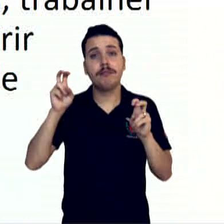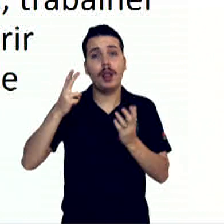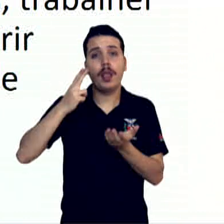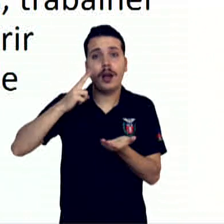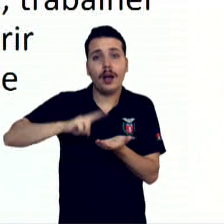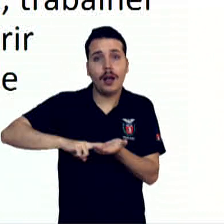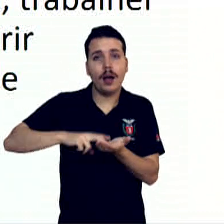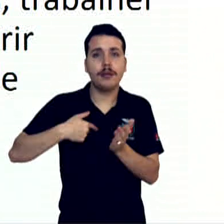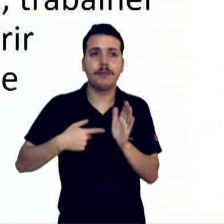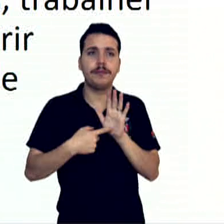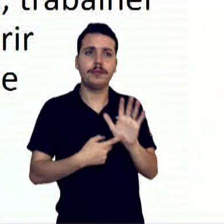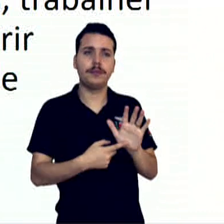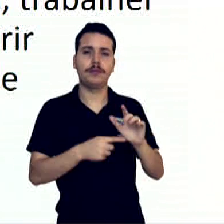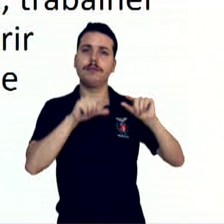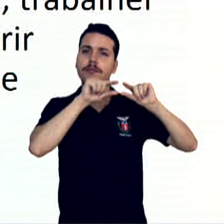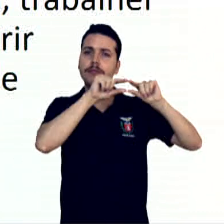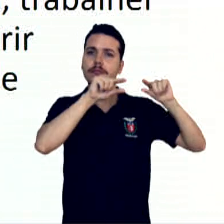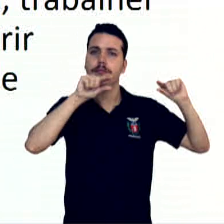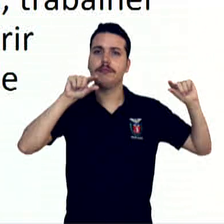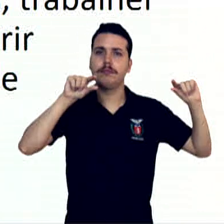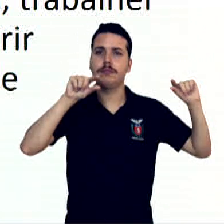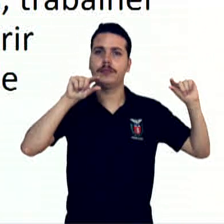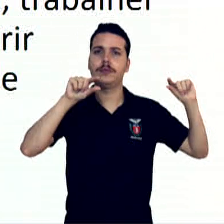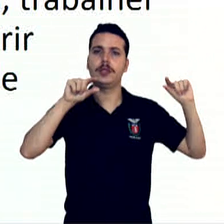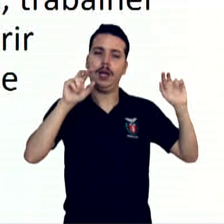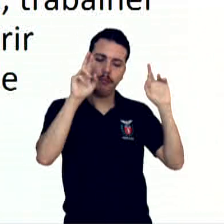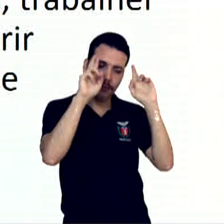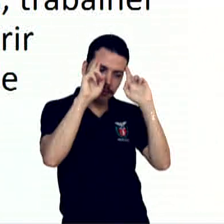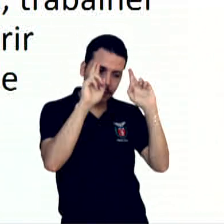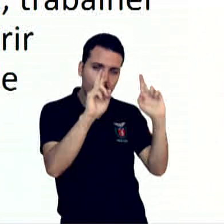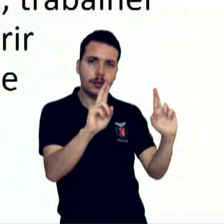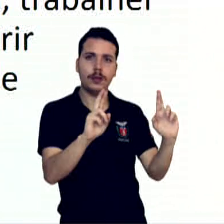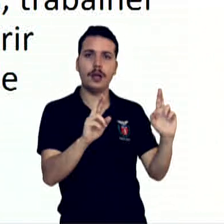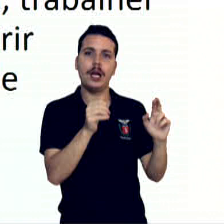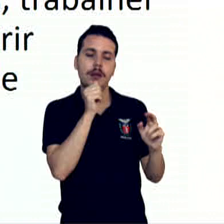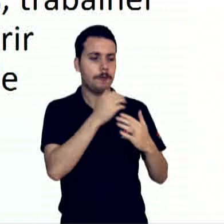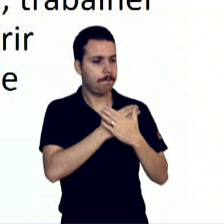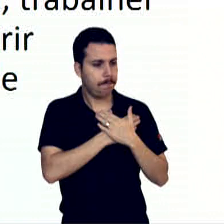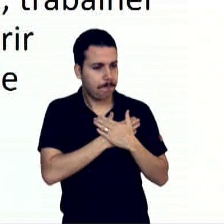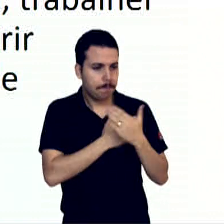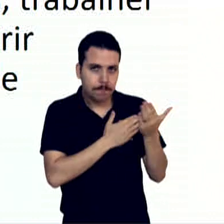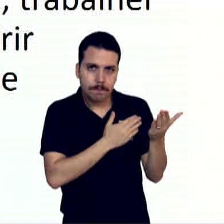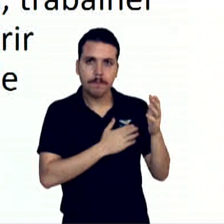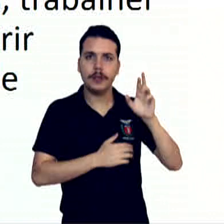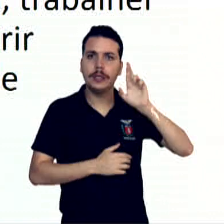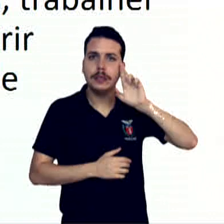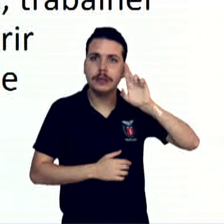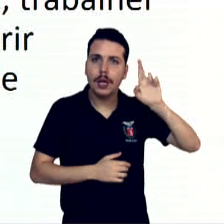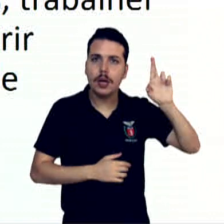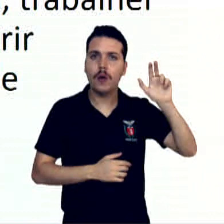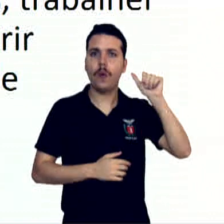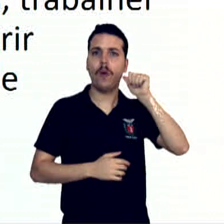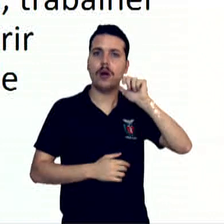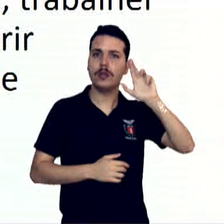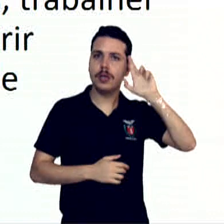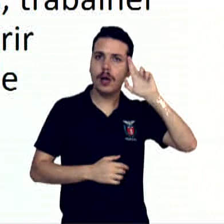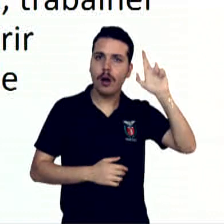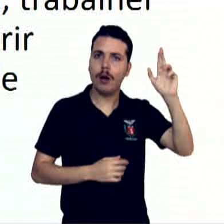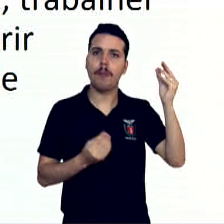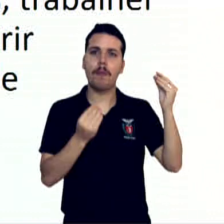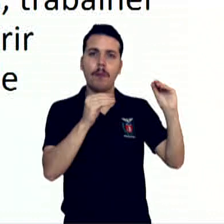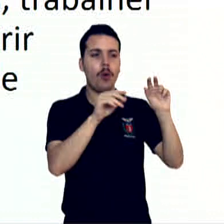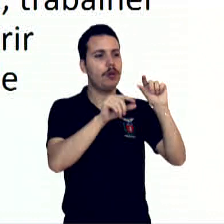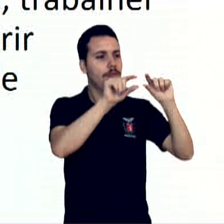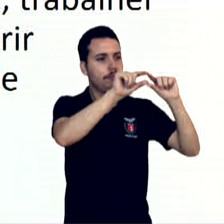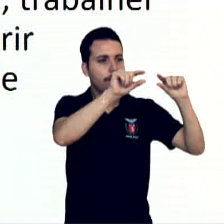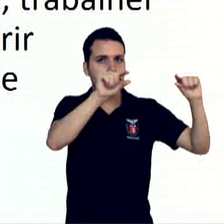você vai colocar o vocativo sendo respeitoso. Prezado senhor, prezada senhora, colocar aqui o nome